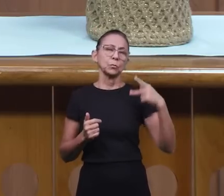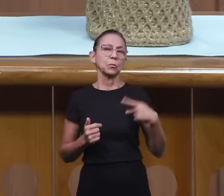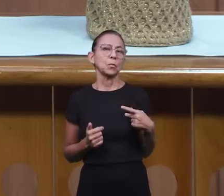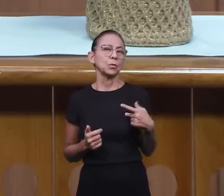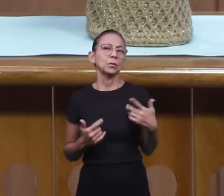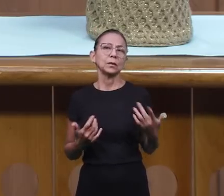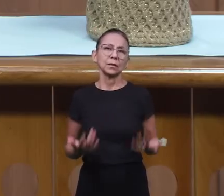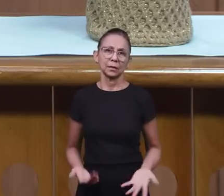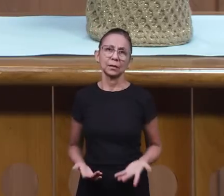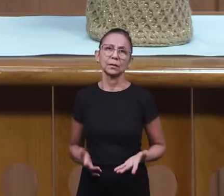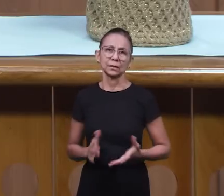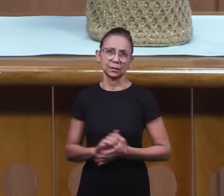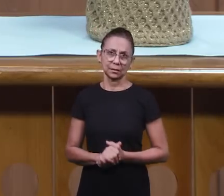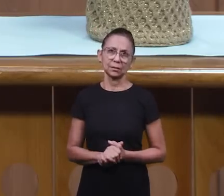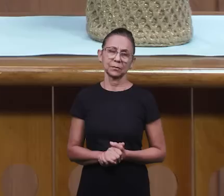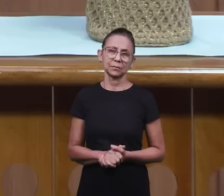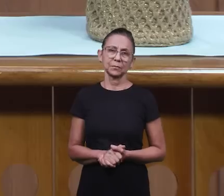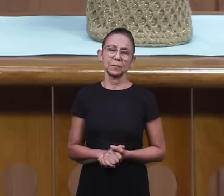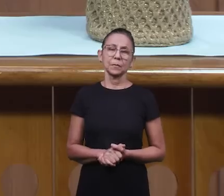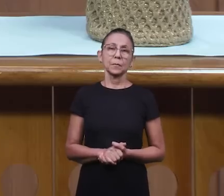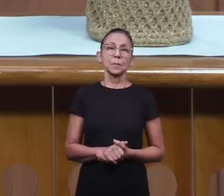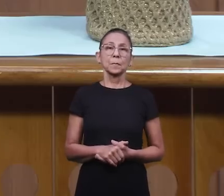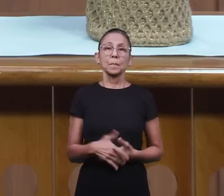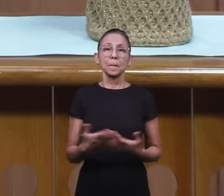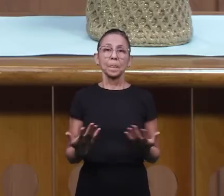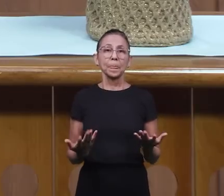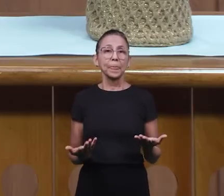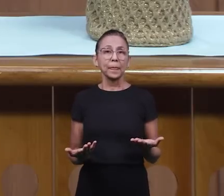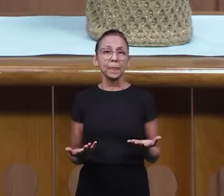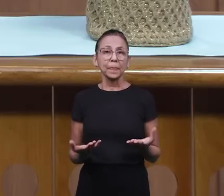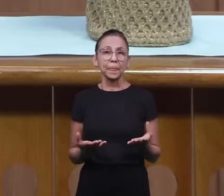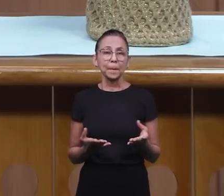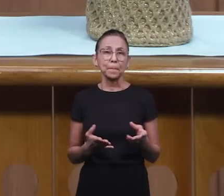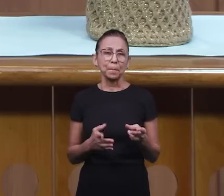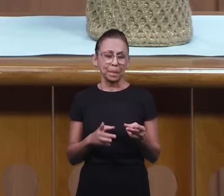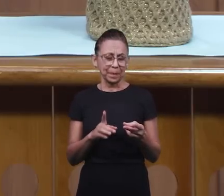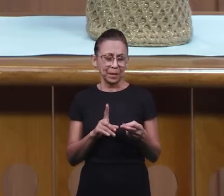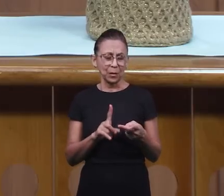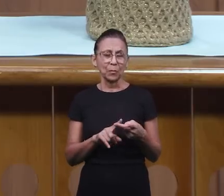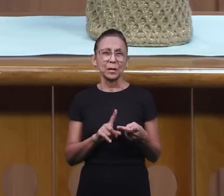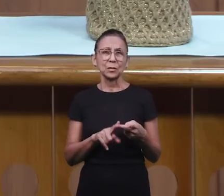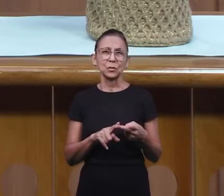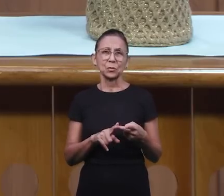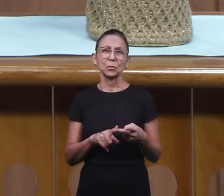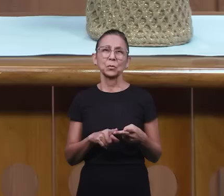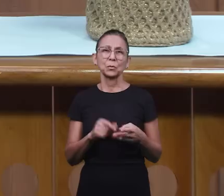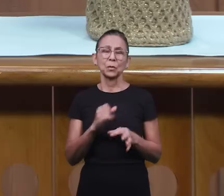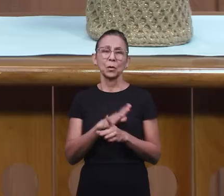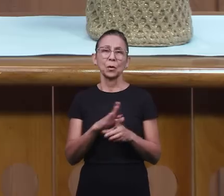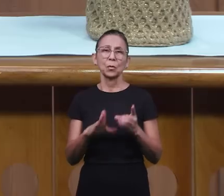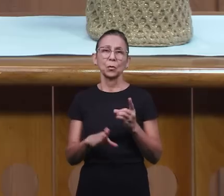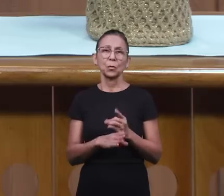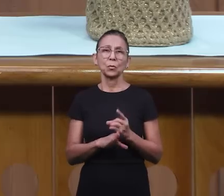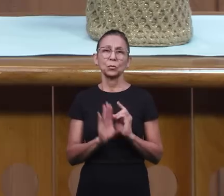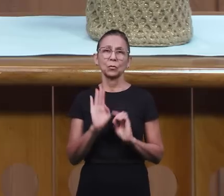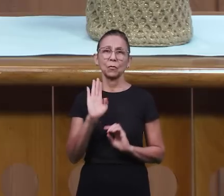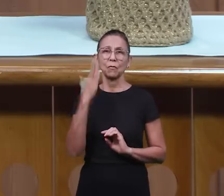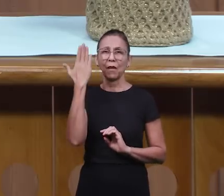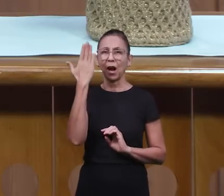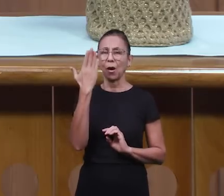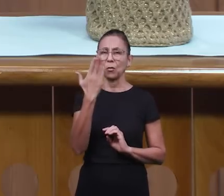manipula um Deus que ele tem nas suas mãos. Este culto é também chamado de culto estranho, ou seja, falso